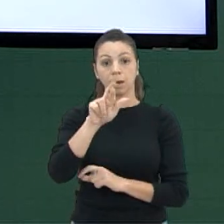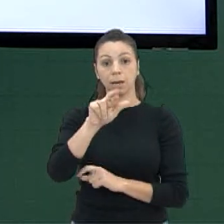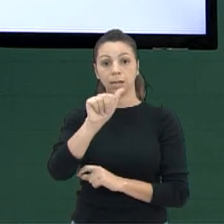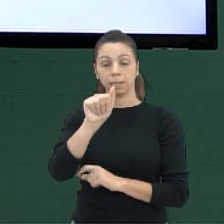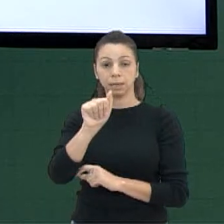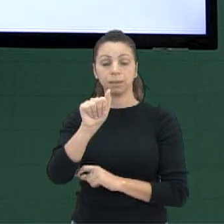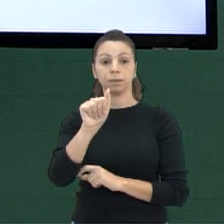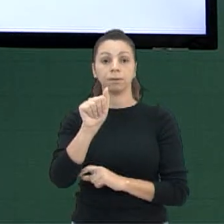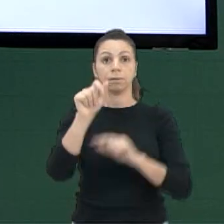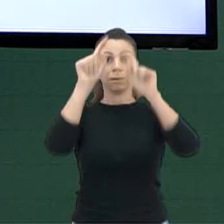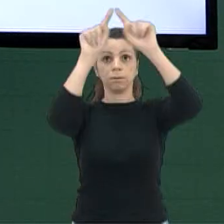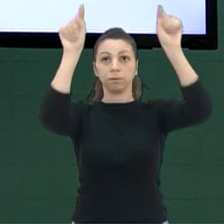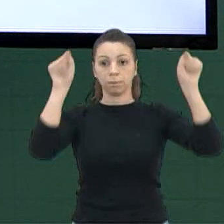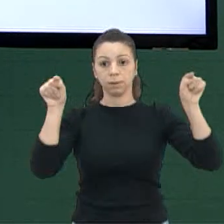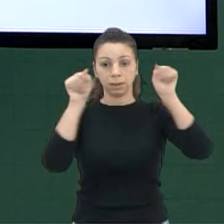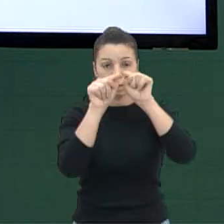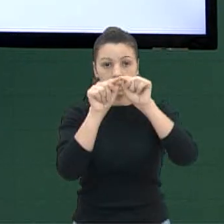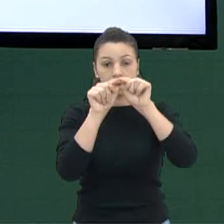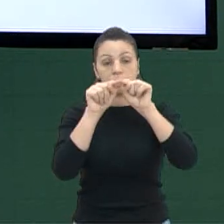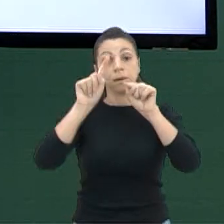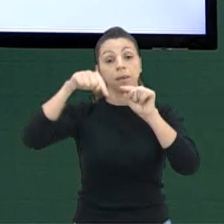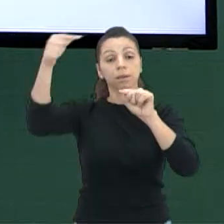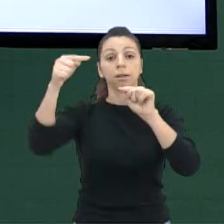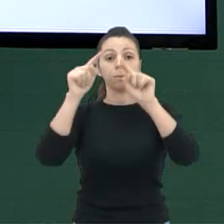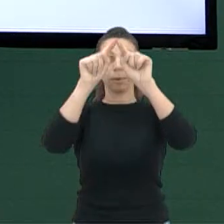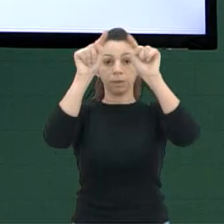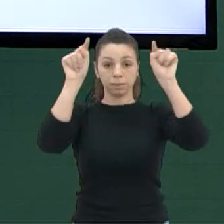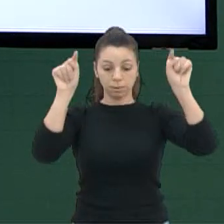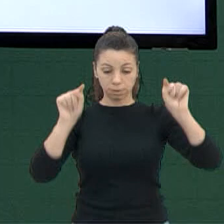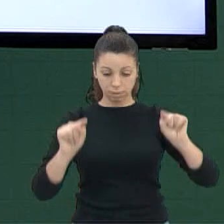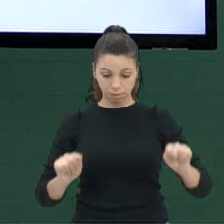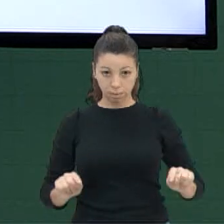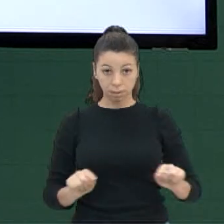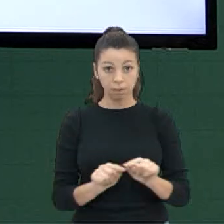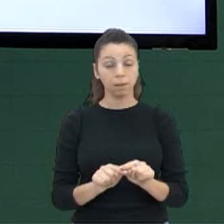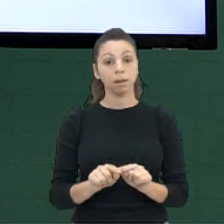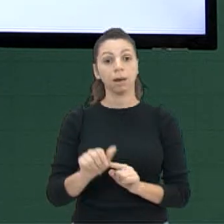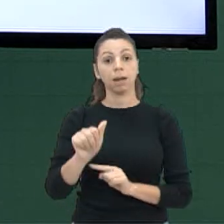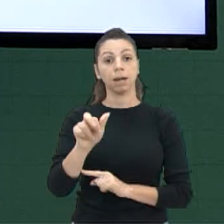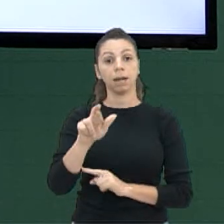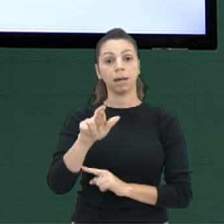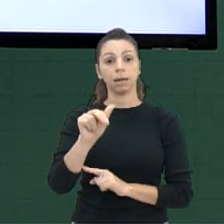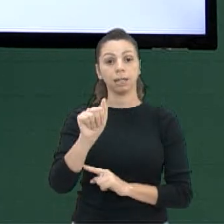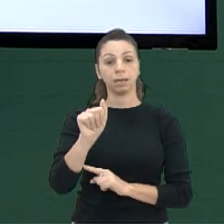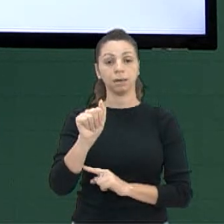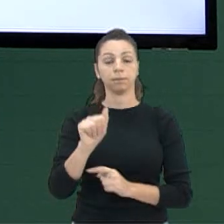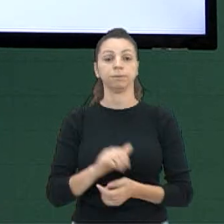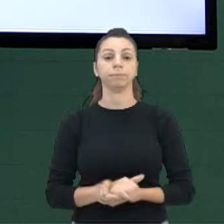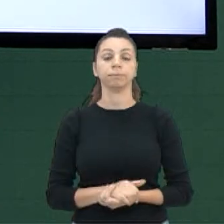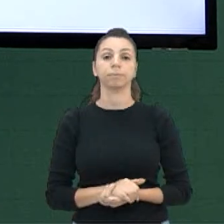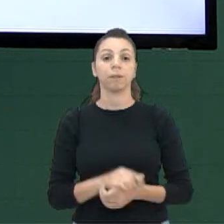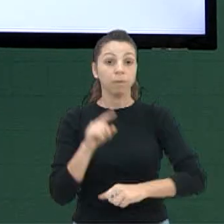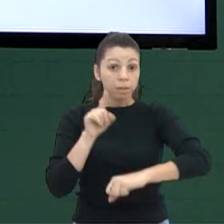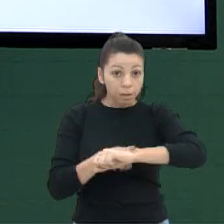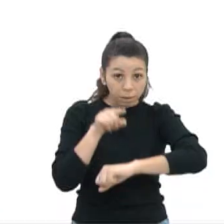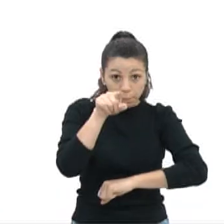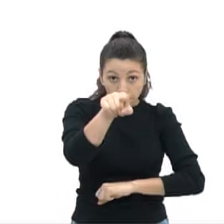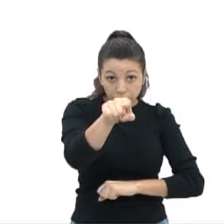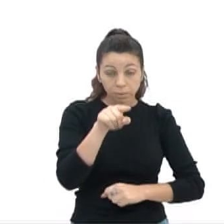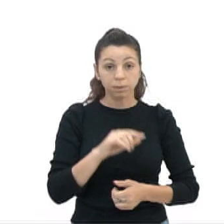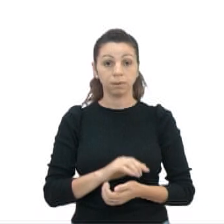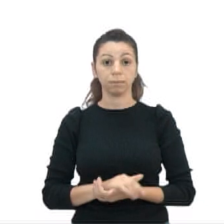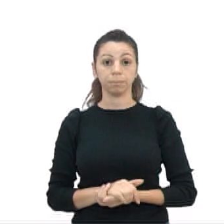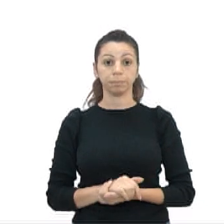quadrado e depois a área do retângulo. Vamos lá lembrar para poder resolver. Eu vou dar um tempo para vocês